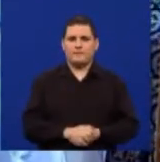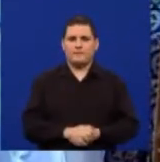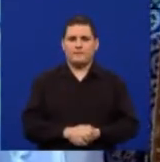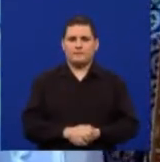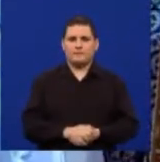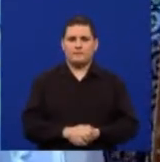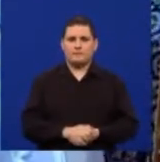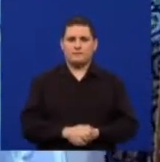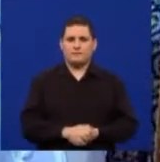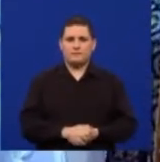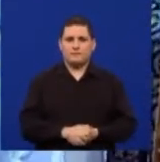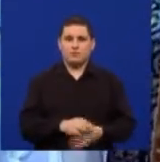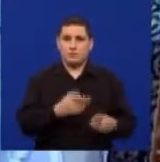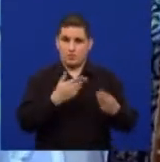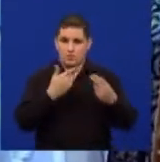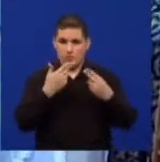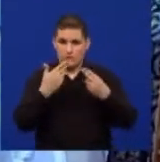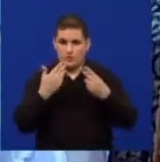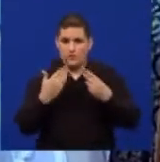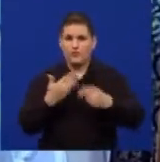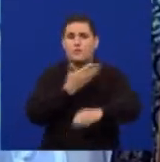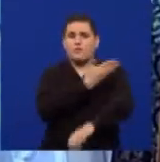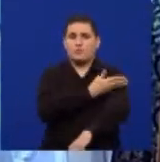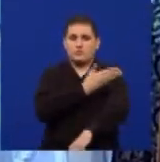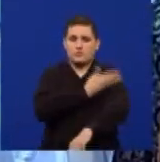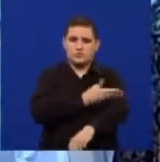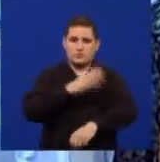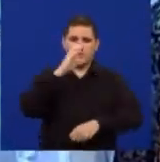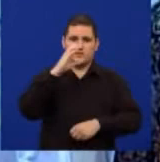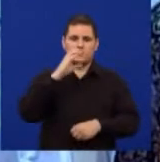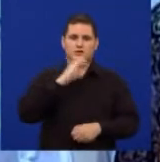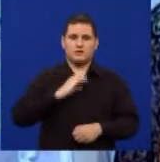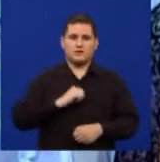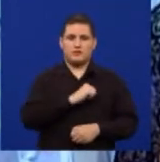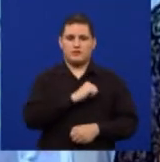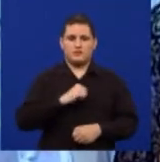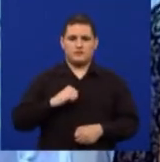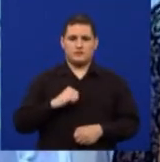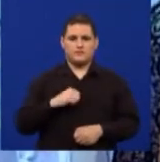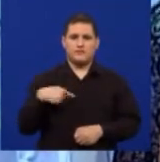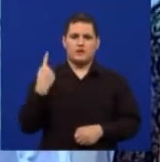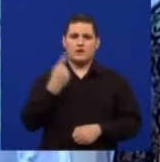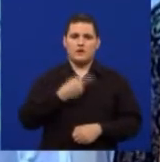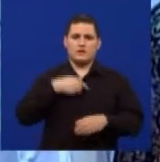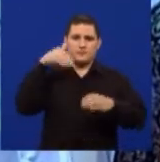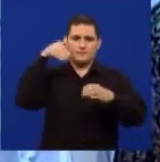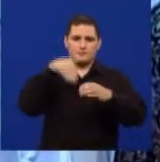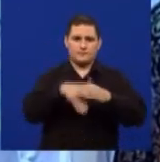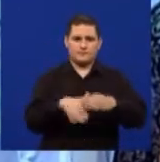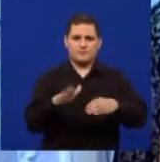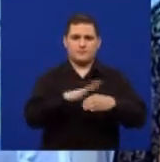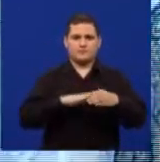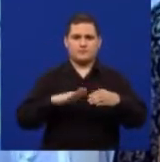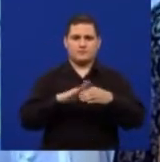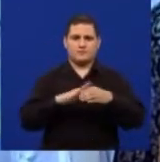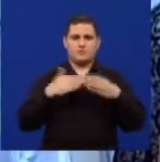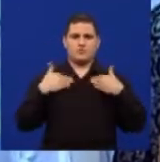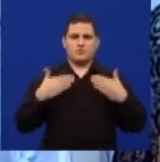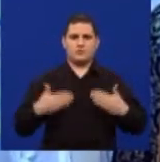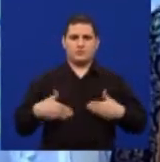Conforme o costume cristão, vamos sepultar o corpo do nosso irmão Dom Moacir José Vitti.